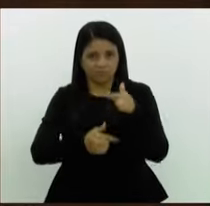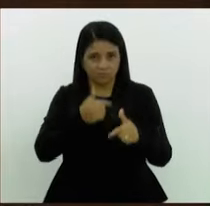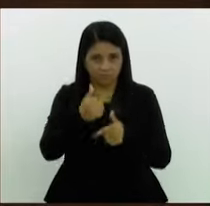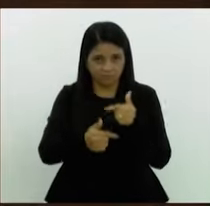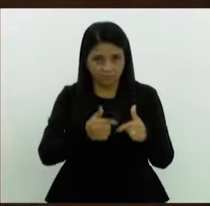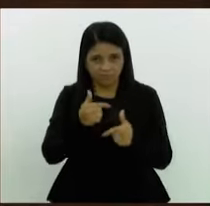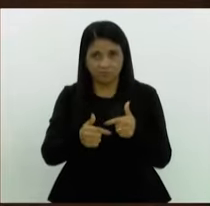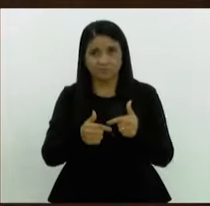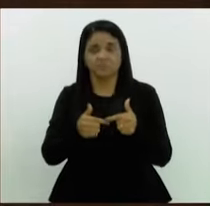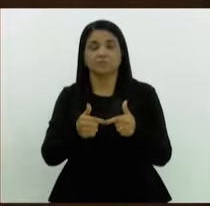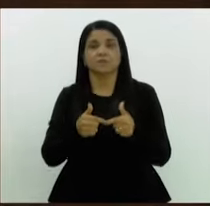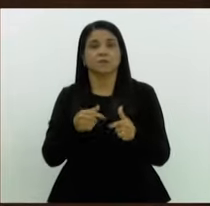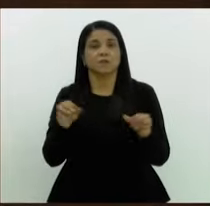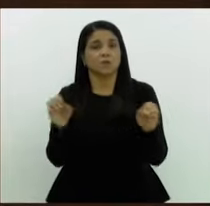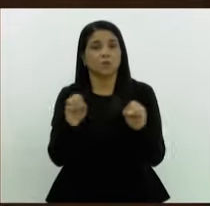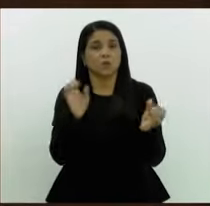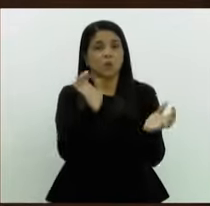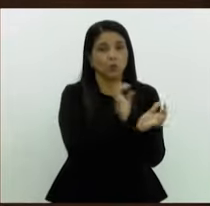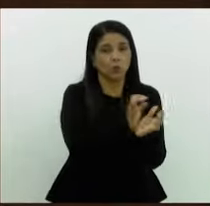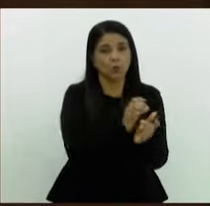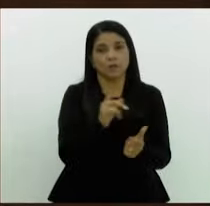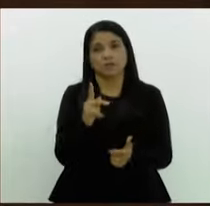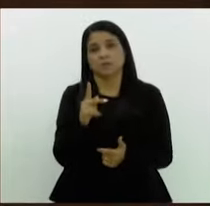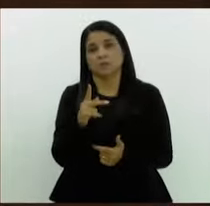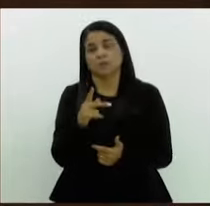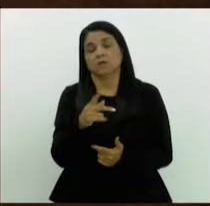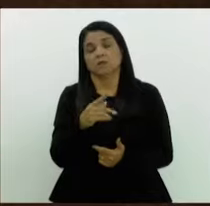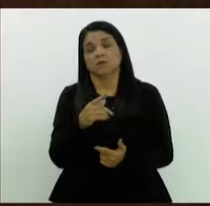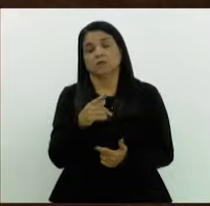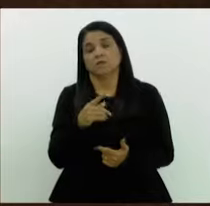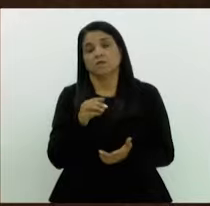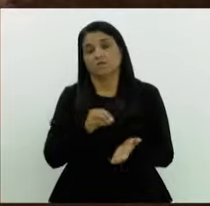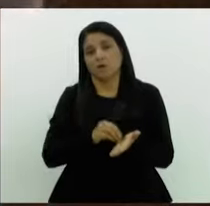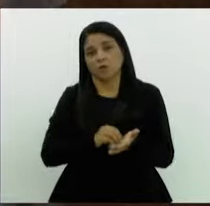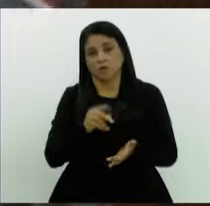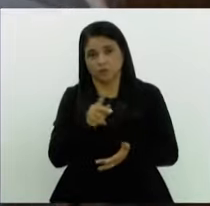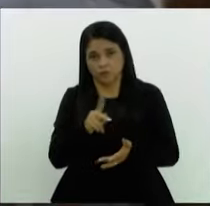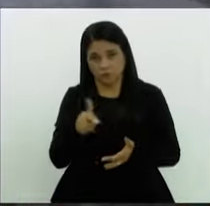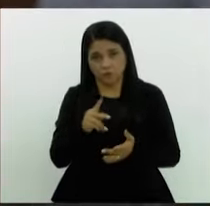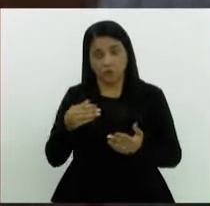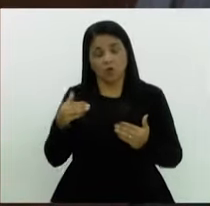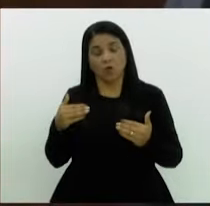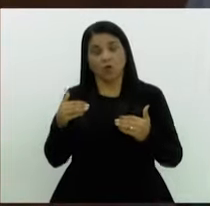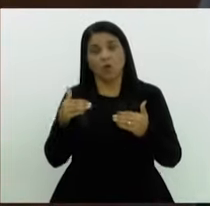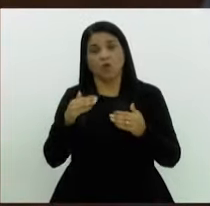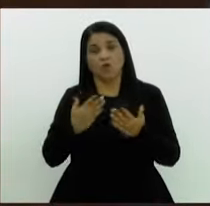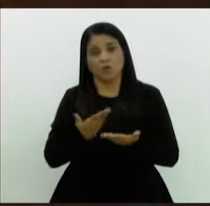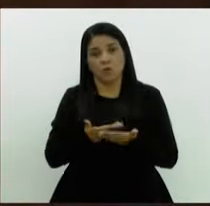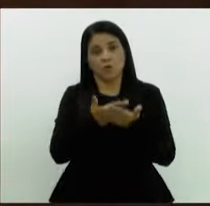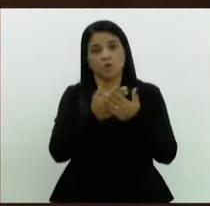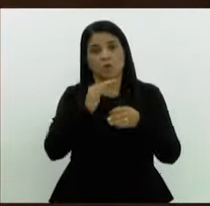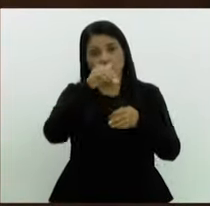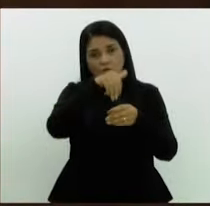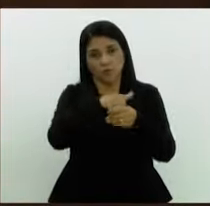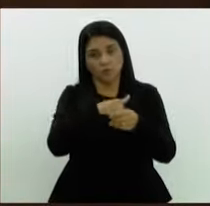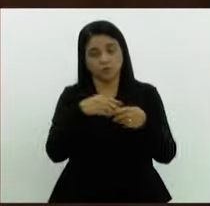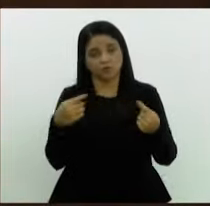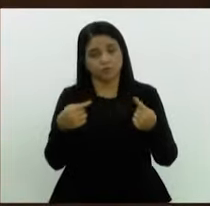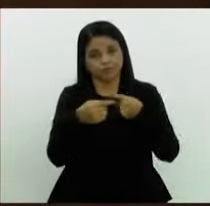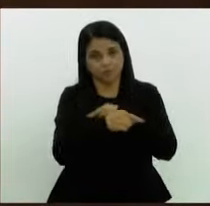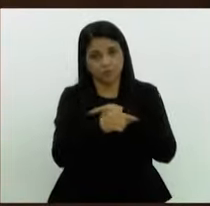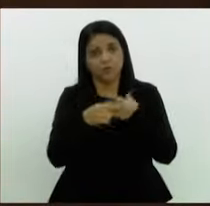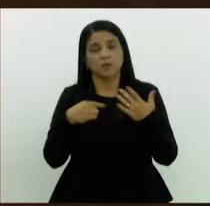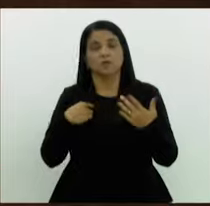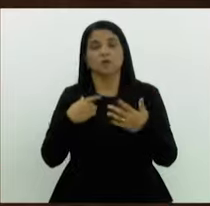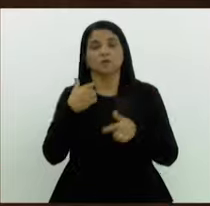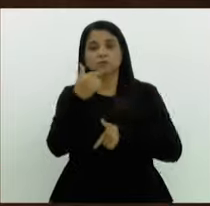para que nenhuma turma fique sem professor, nós encaminhamos de voto contrário por entender que o fortalecimento do serviço público, da carreira